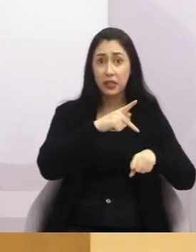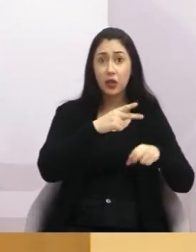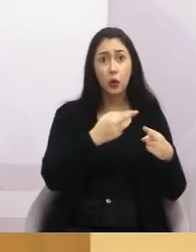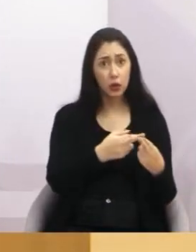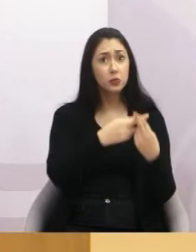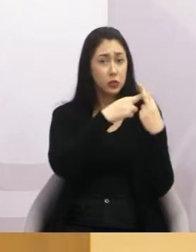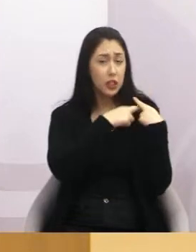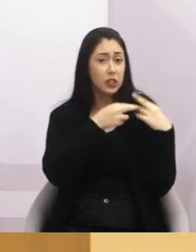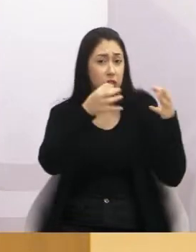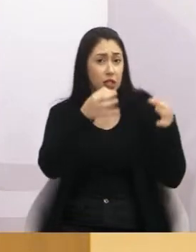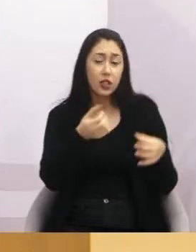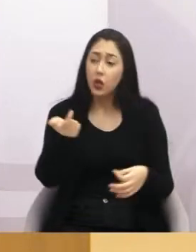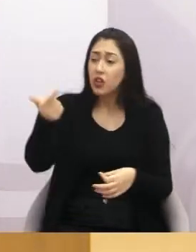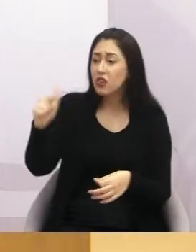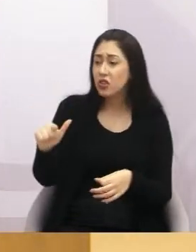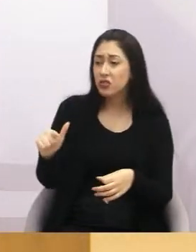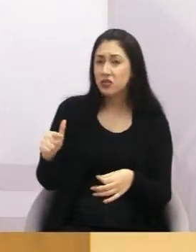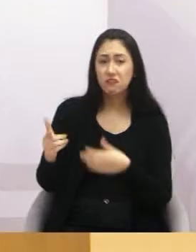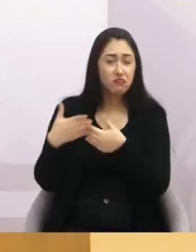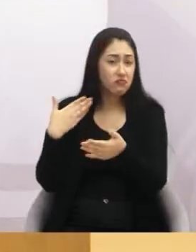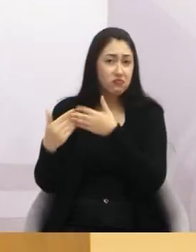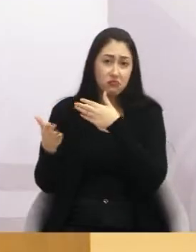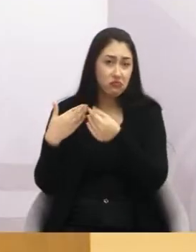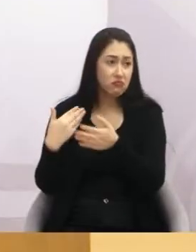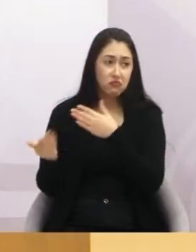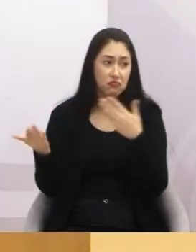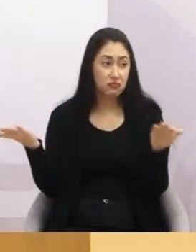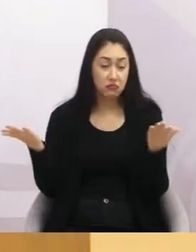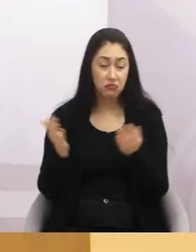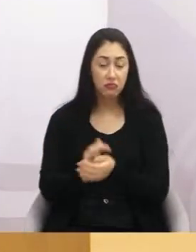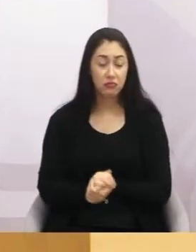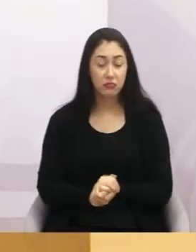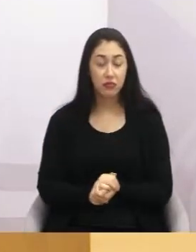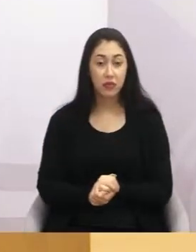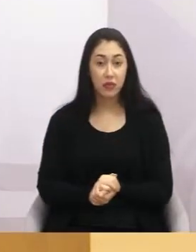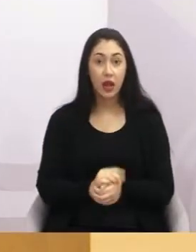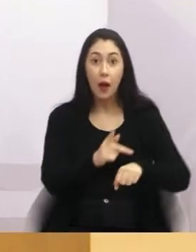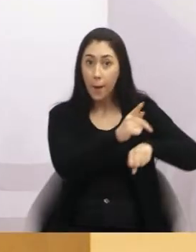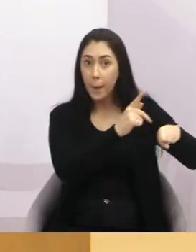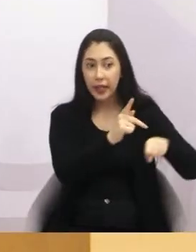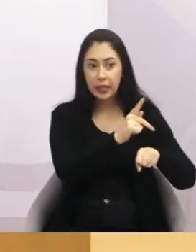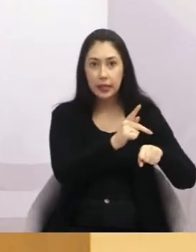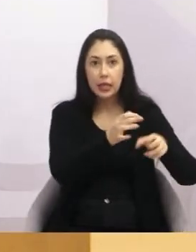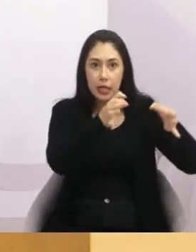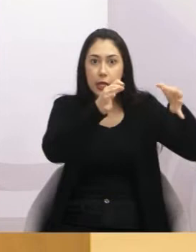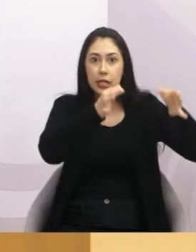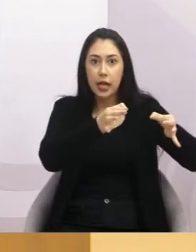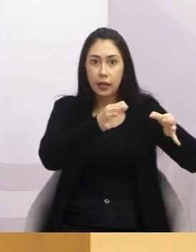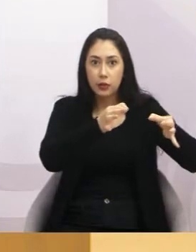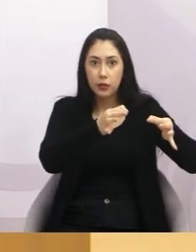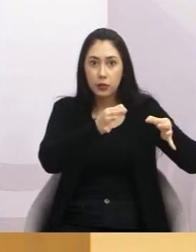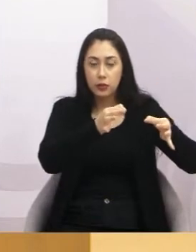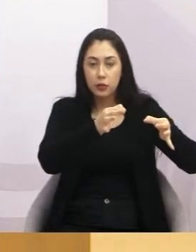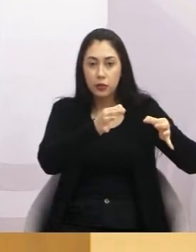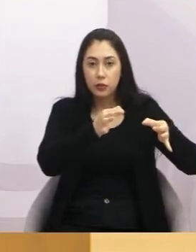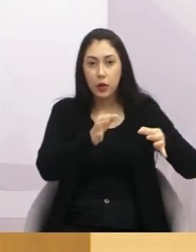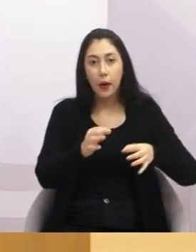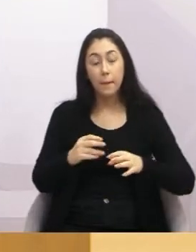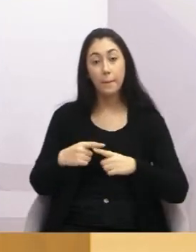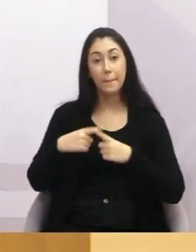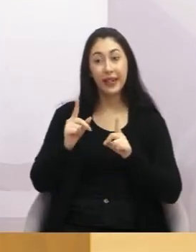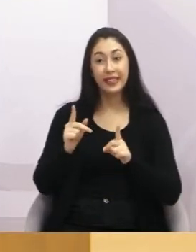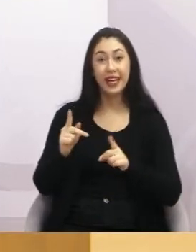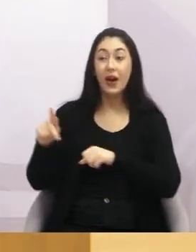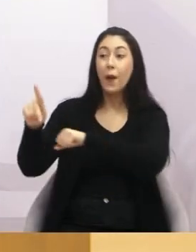forma e países que trataram de outra. Aqueles que seguiram a corrente do negacionismo,